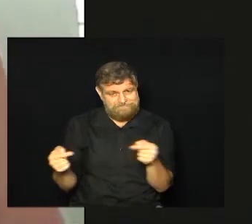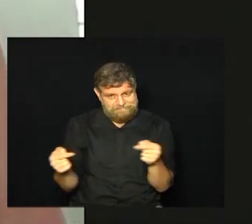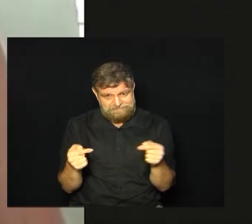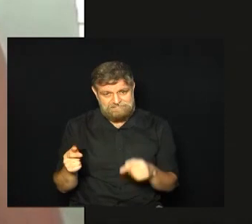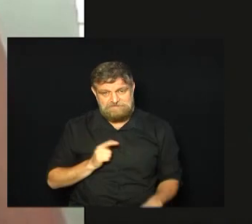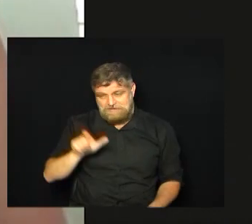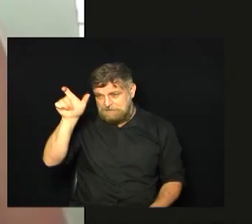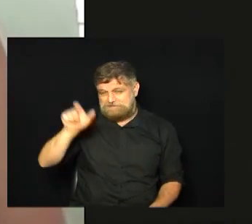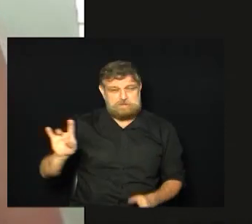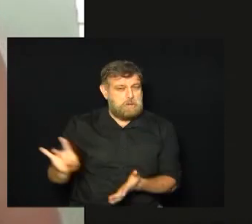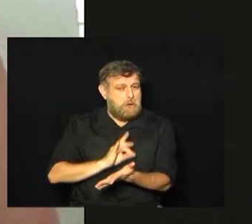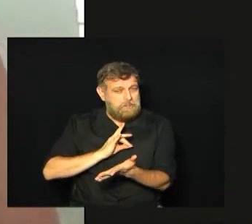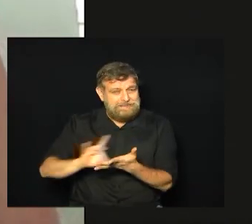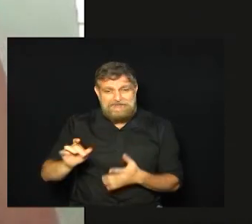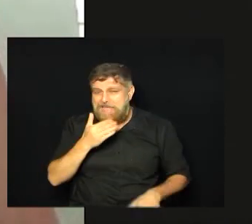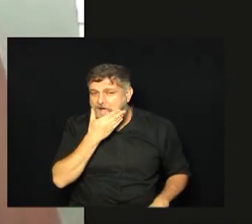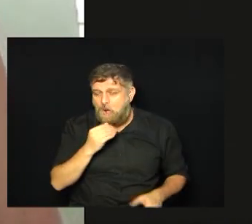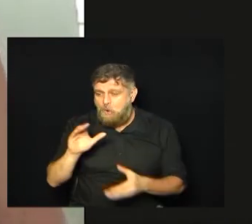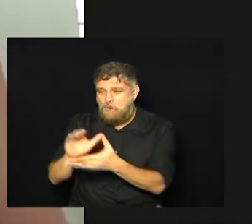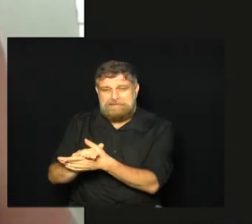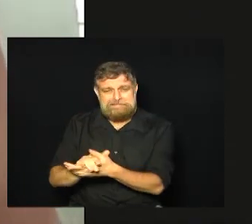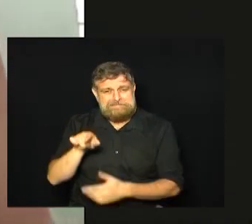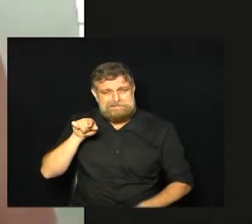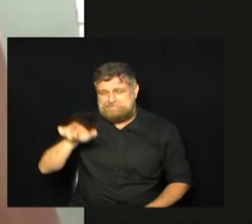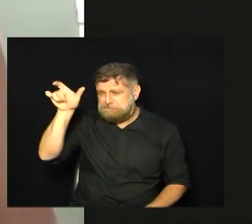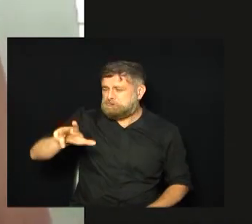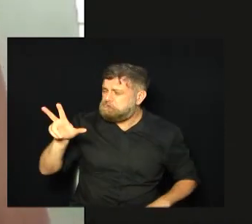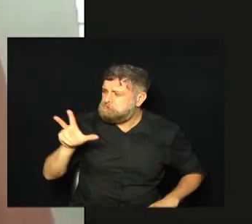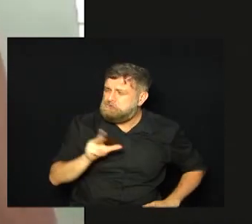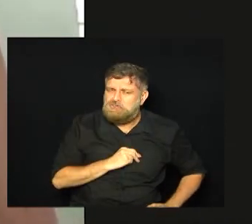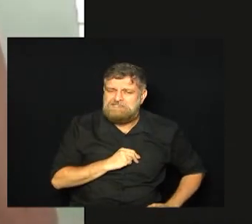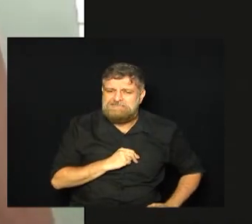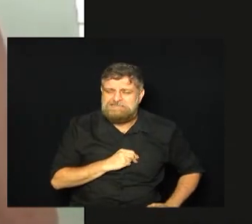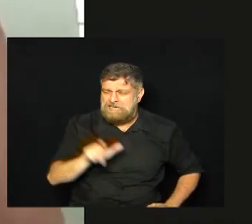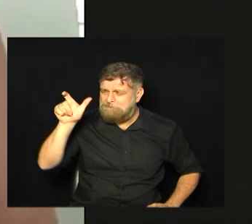gente que odeia o Alexandre, que detesta, fala, nossa, que